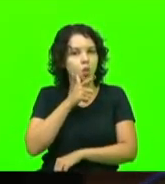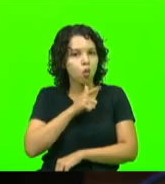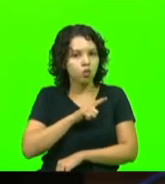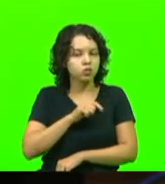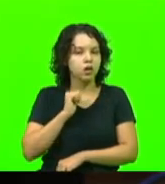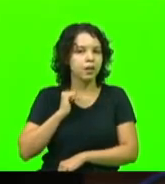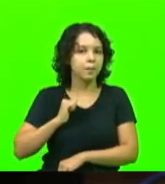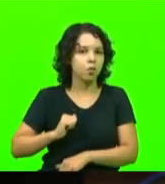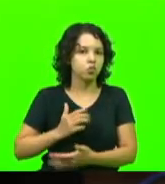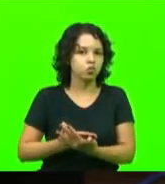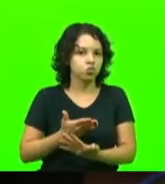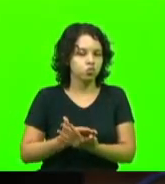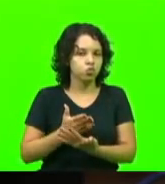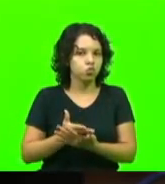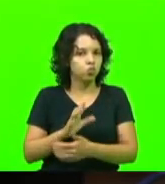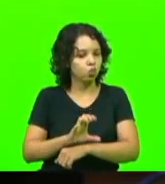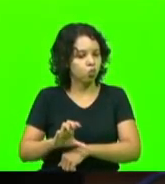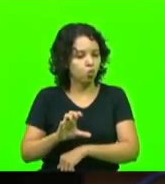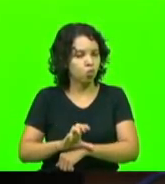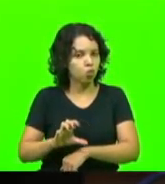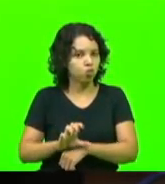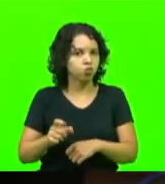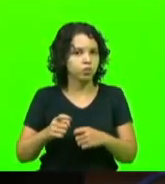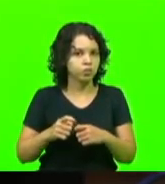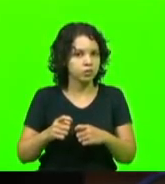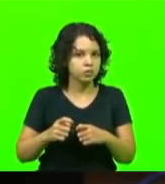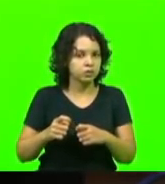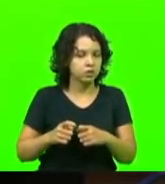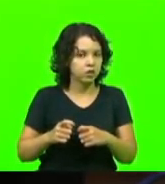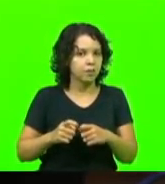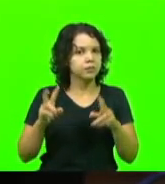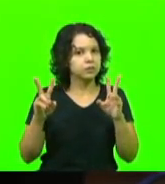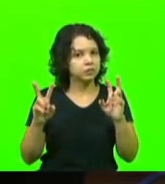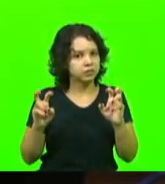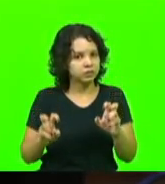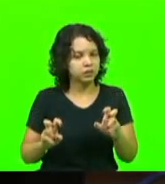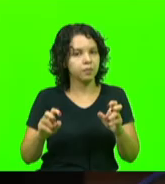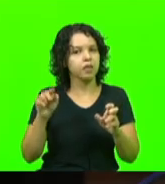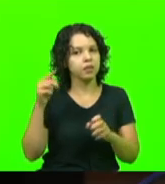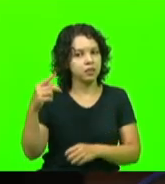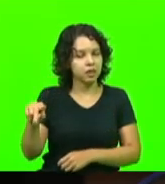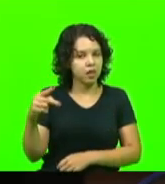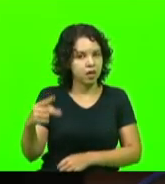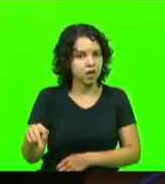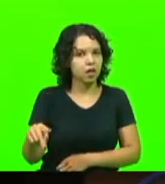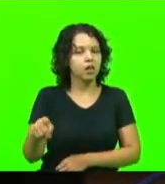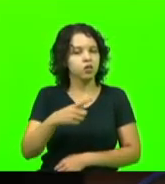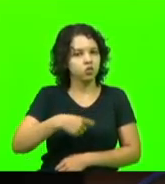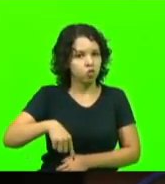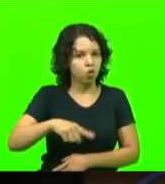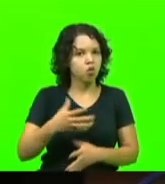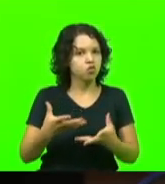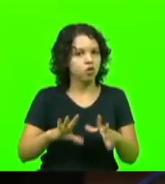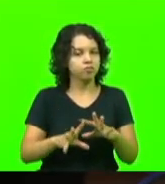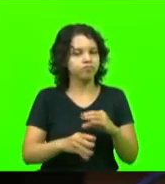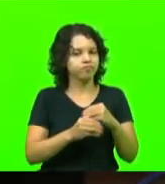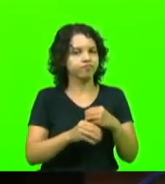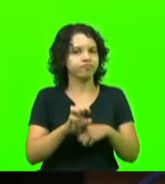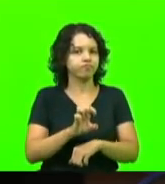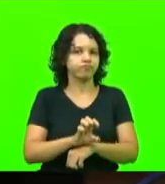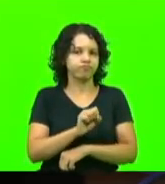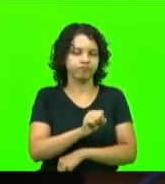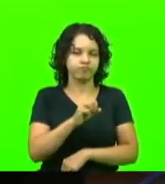para o curso de medicina. Uma pauta que é da Kika, que é da ex-vereadora Kika, lá de Rio do Sul, que nós vamos tentar implementar aqui no Estado de Santa